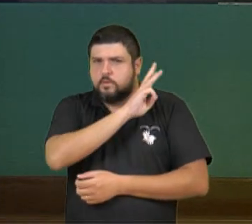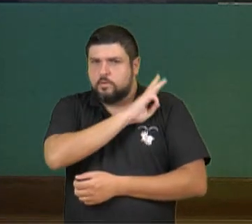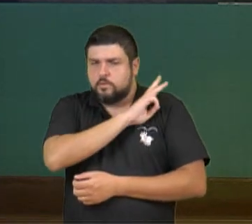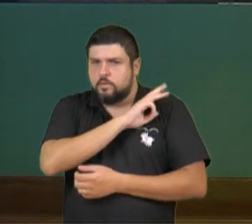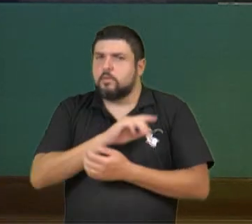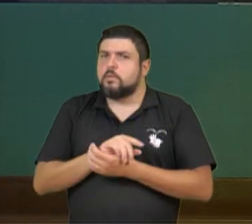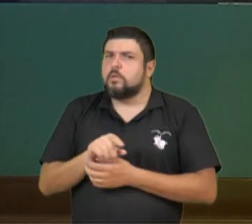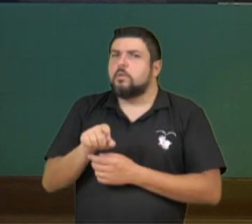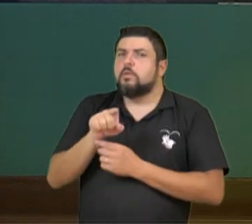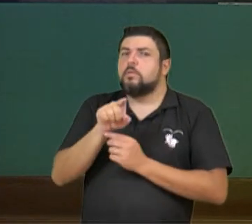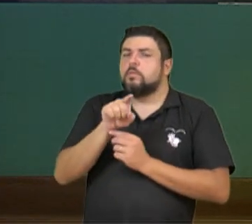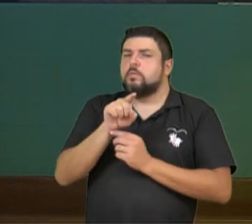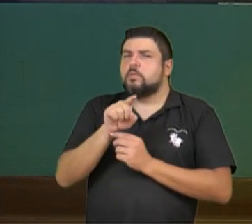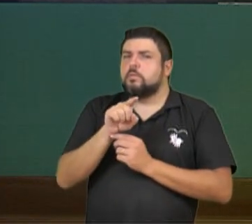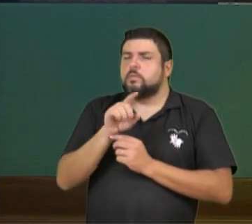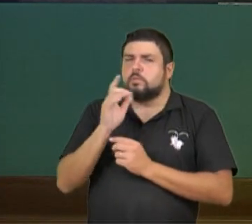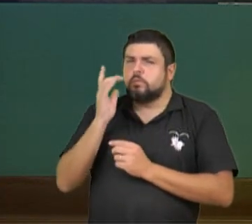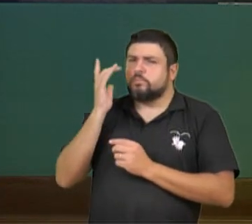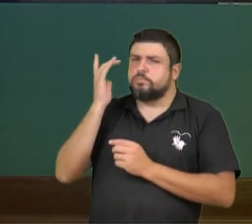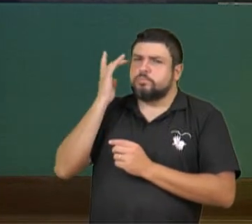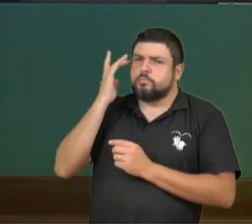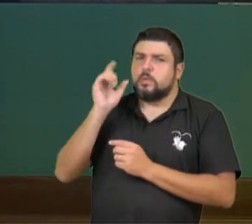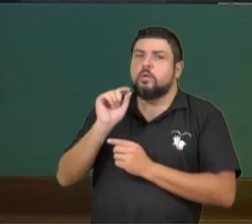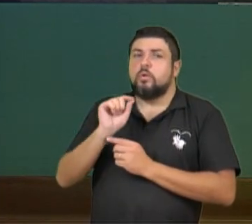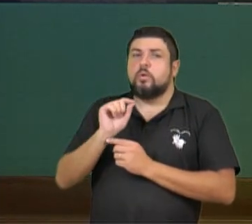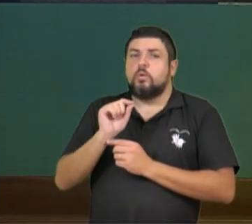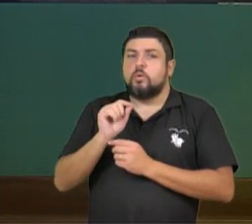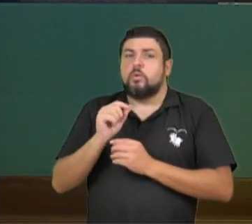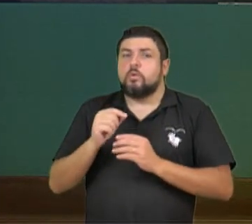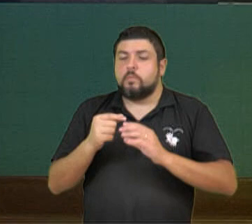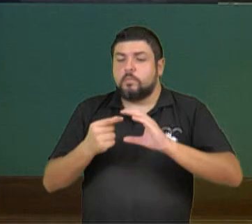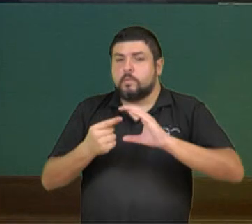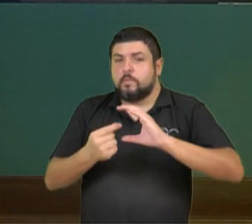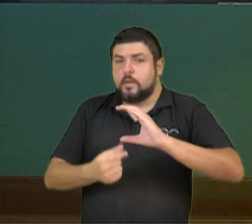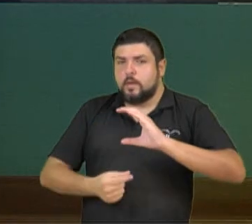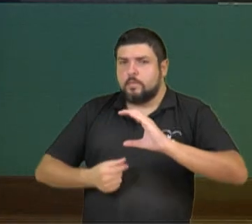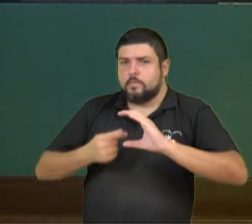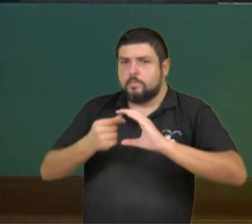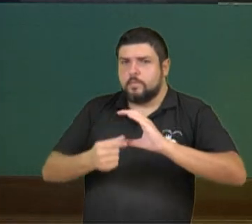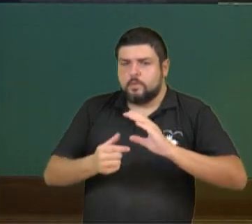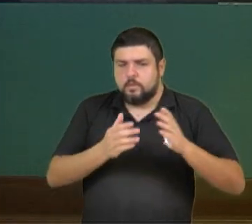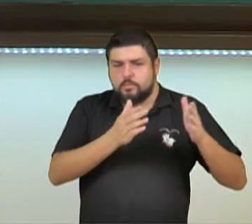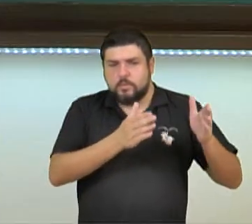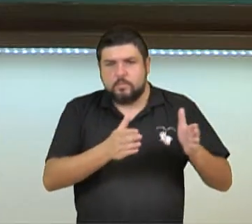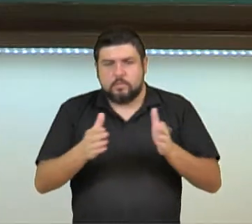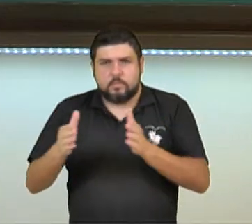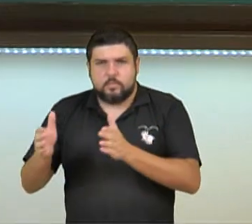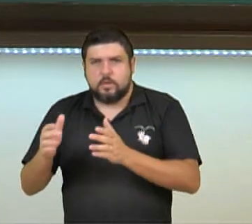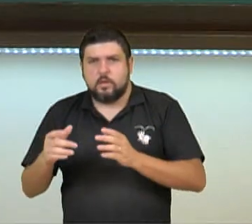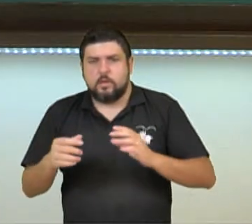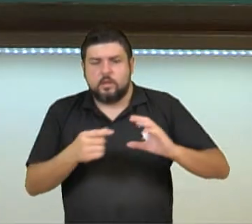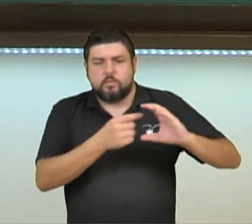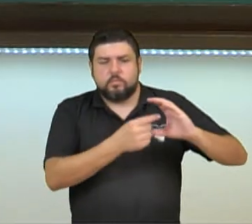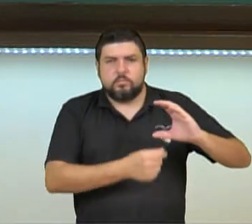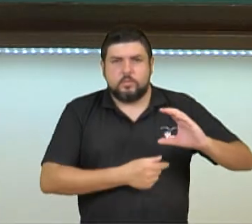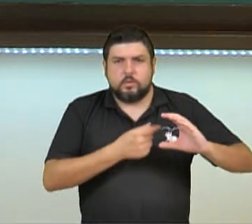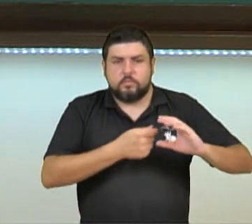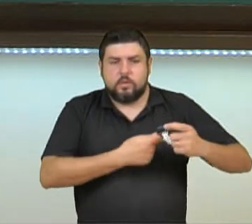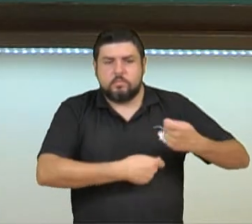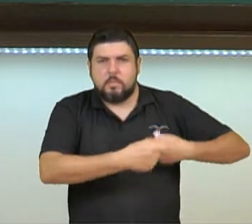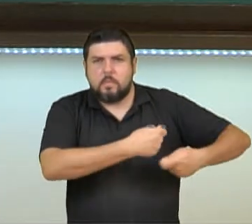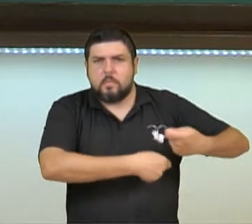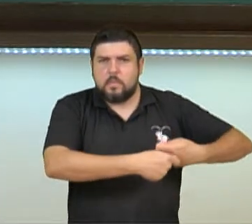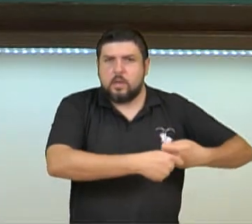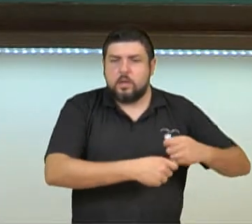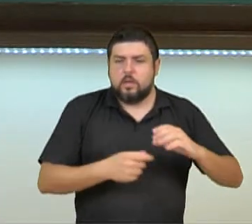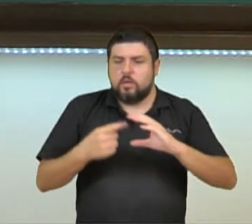a possibilidade das etapas do capitalismo, onde nós temos o capitalismo comercial e o capitalismo informacional,